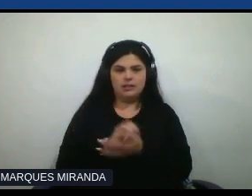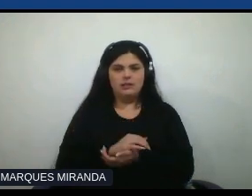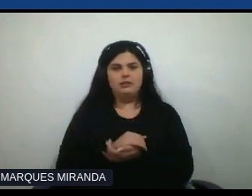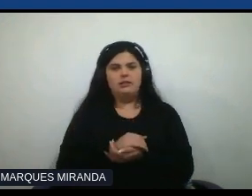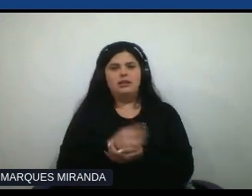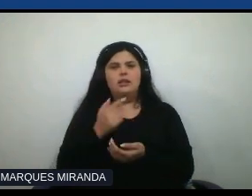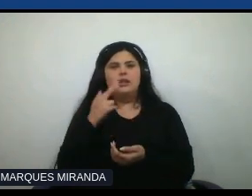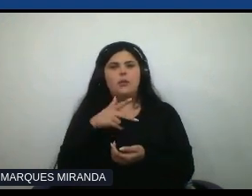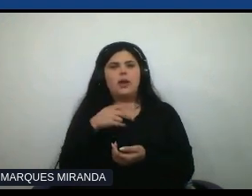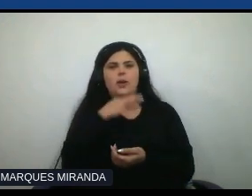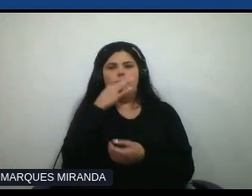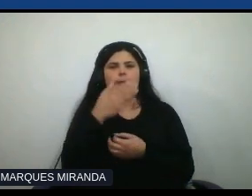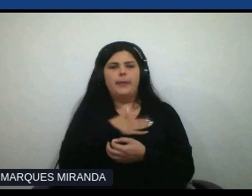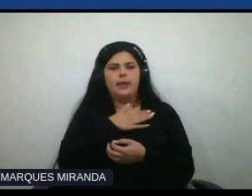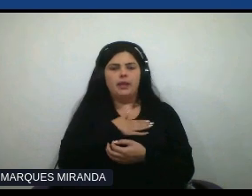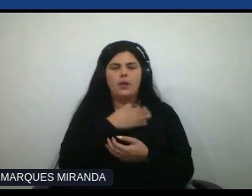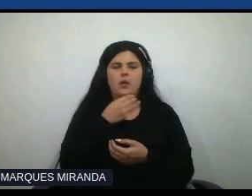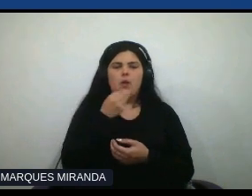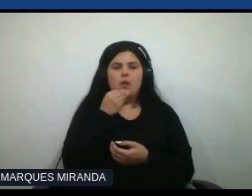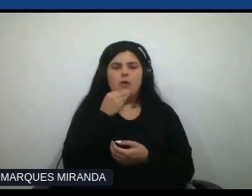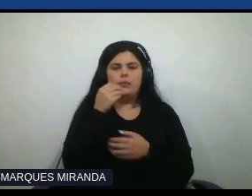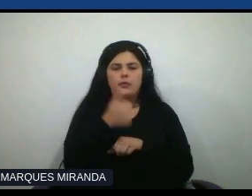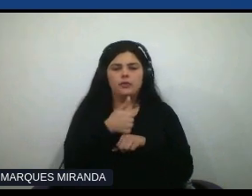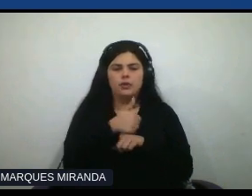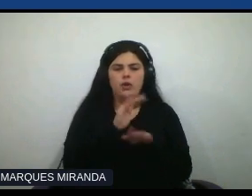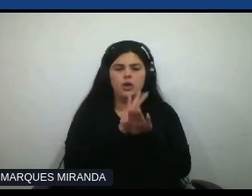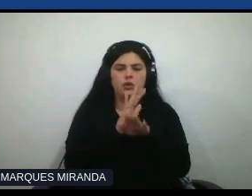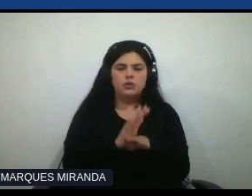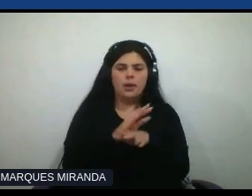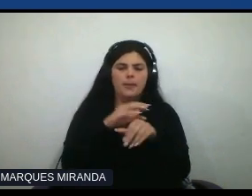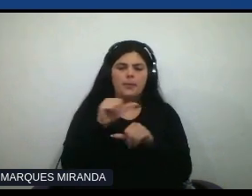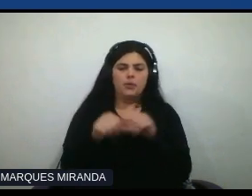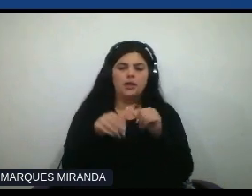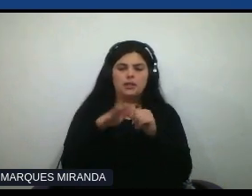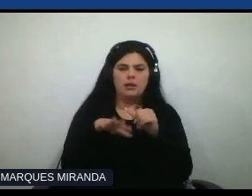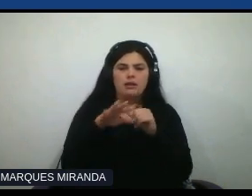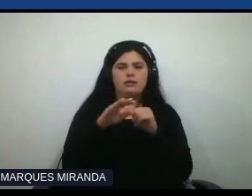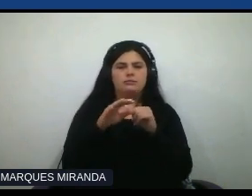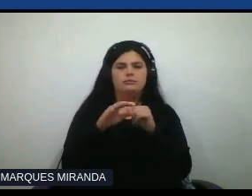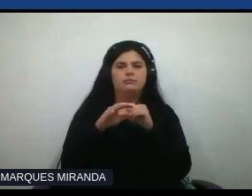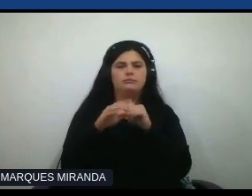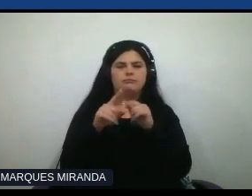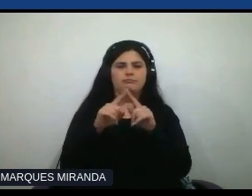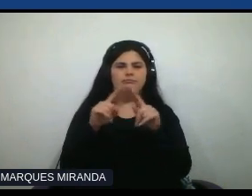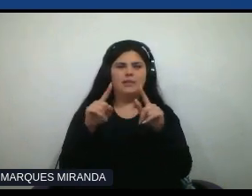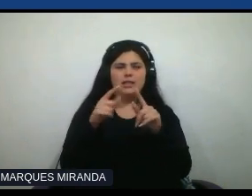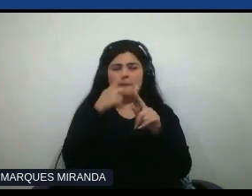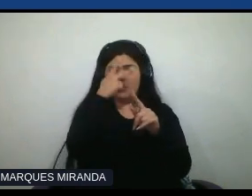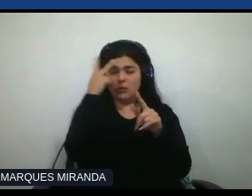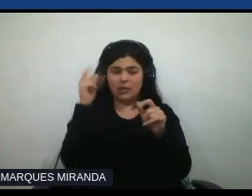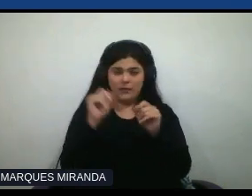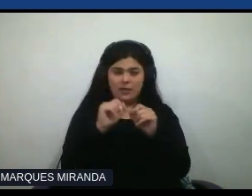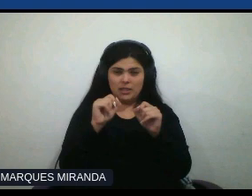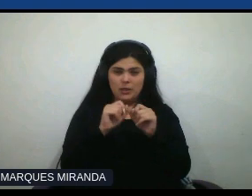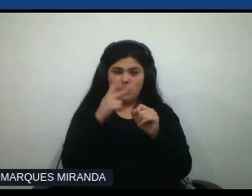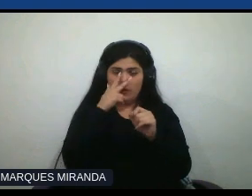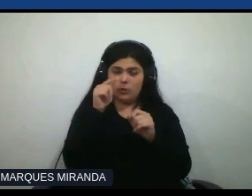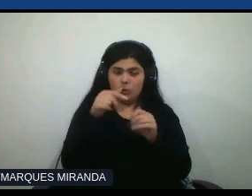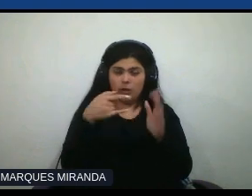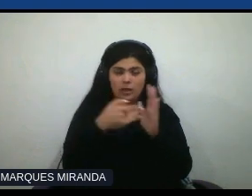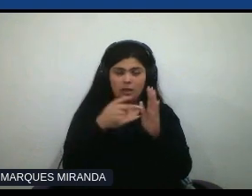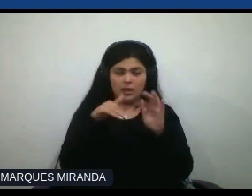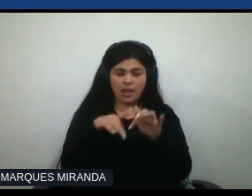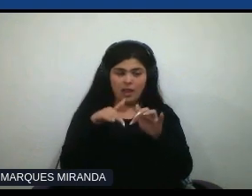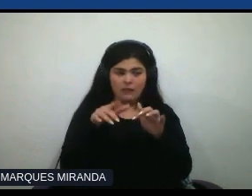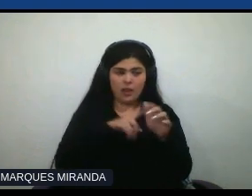mão. Óbvio, alguns de nós profissionais podemos ajudar a mudar esse cenário. Mas do lado de quem está aplicando, estou imaginando você, Deb, etc., que tem todo